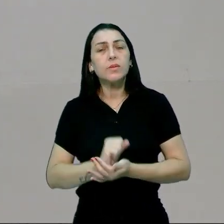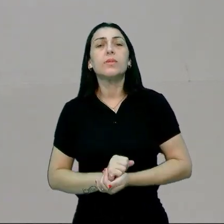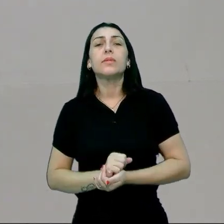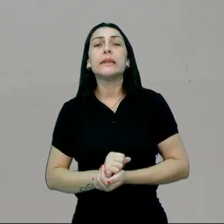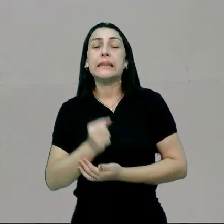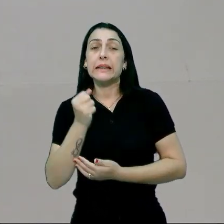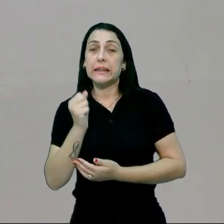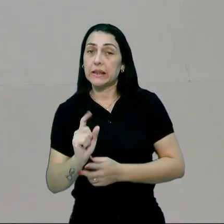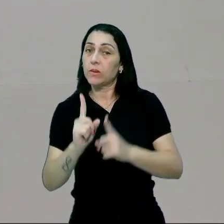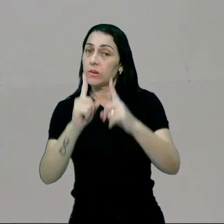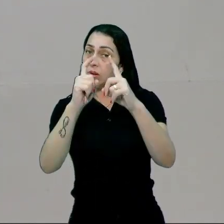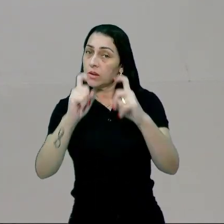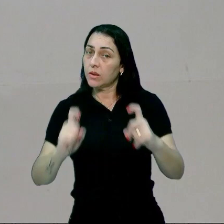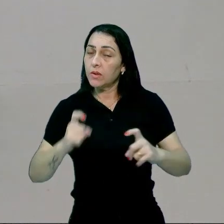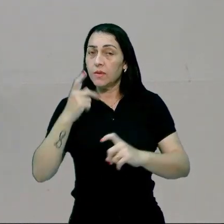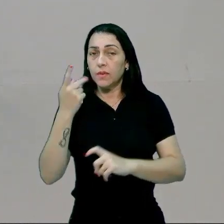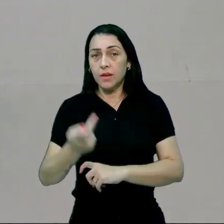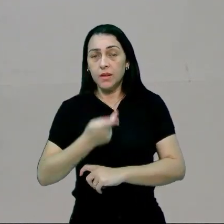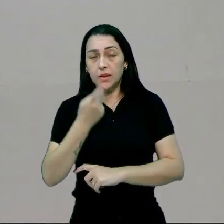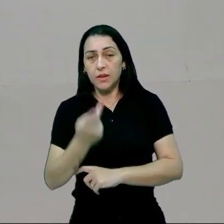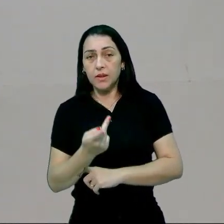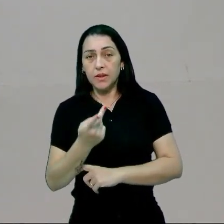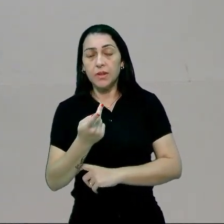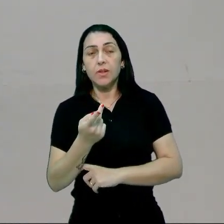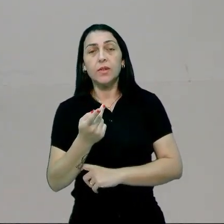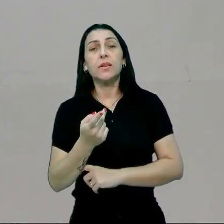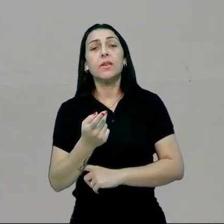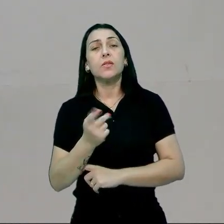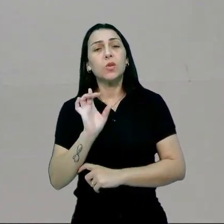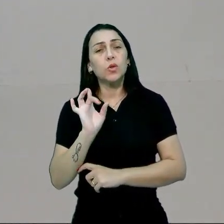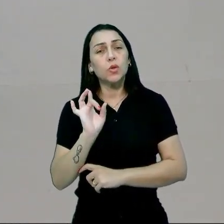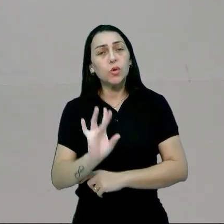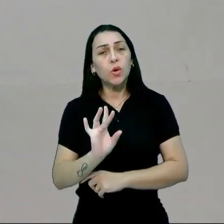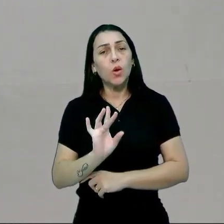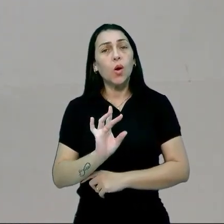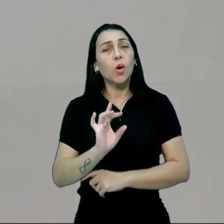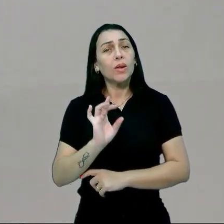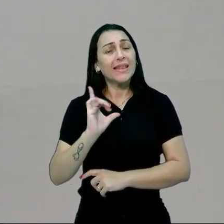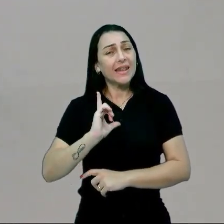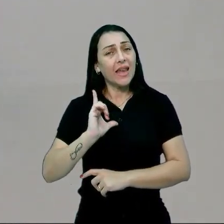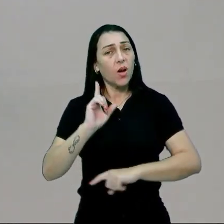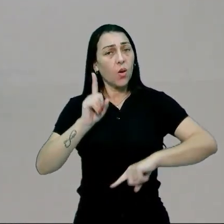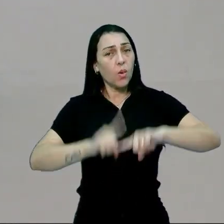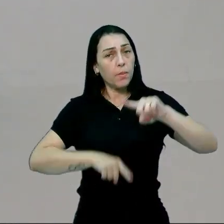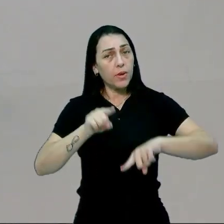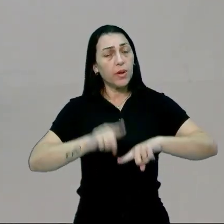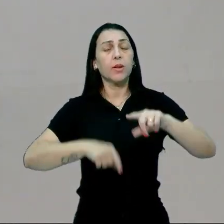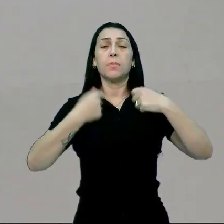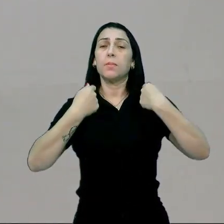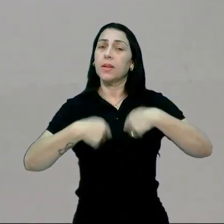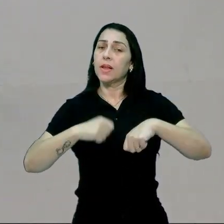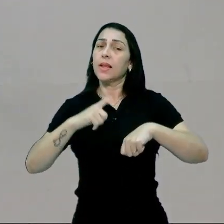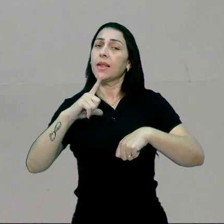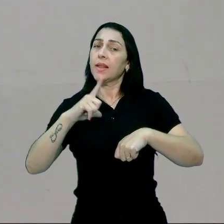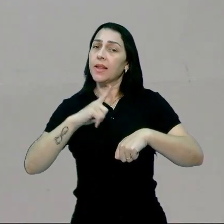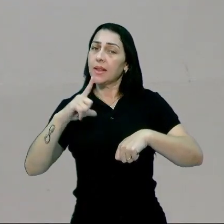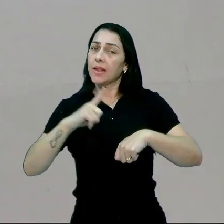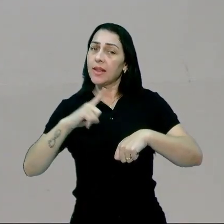Então, cientificamente falando, não adianta existir somente objeto, é necessário que